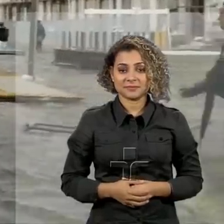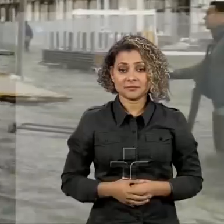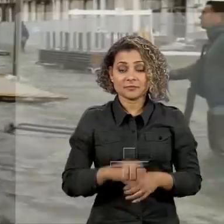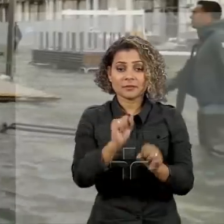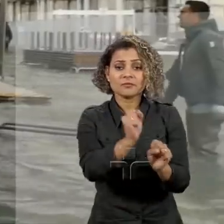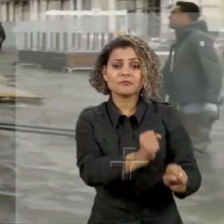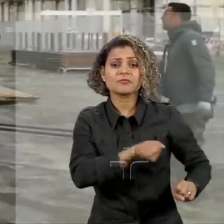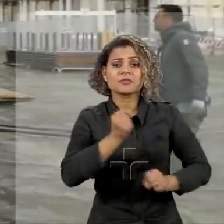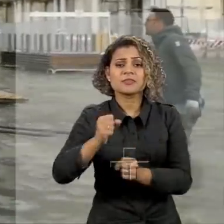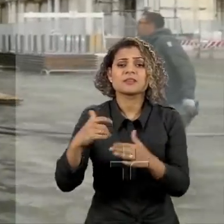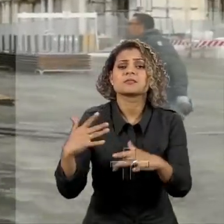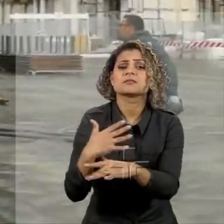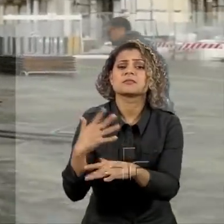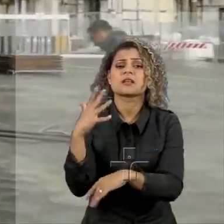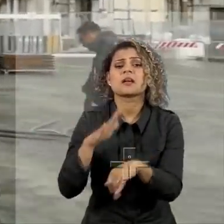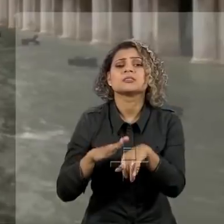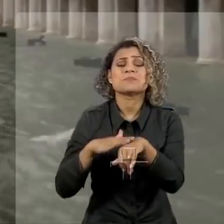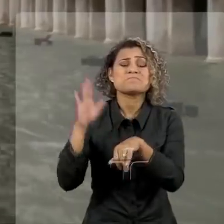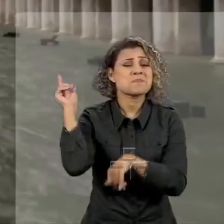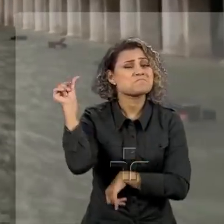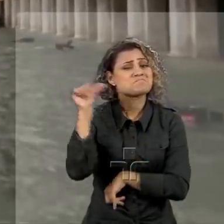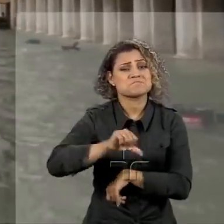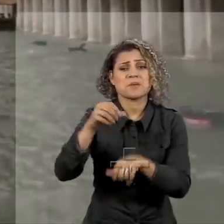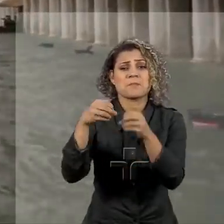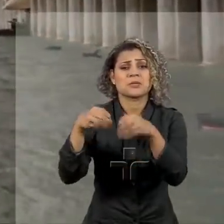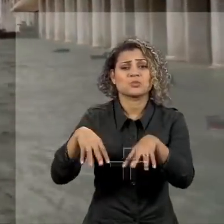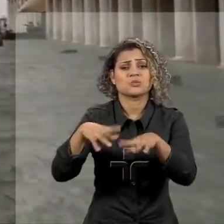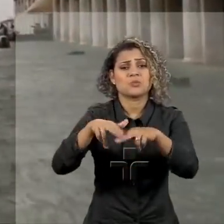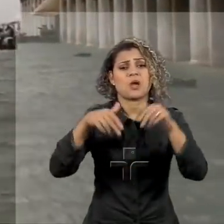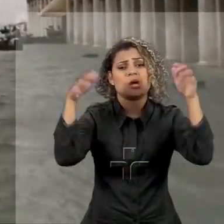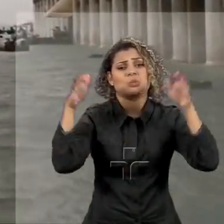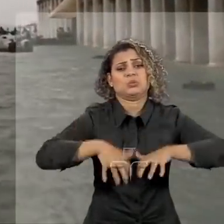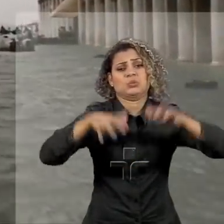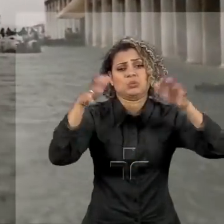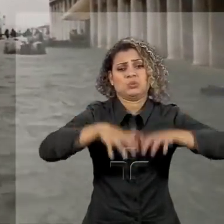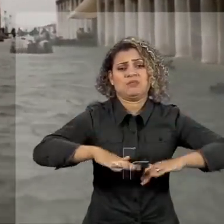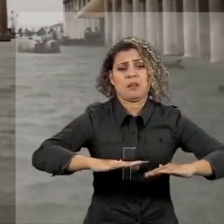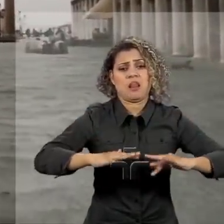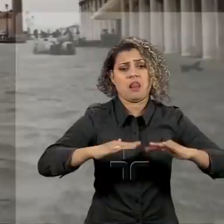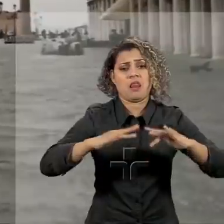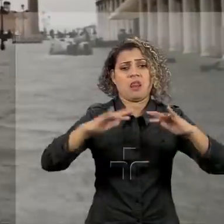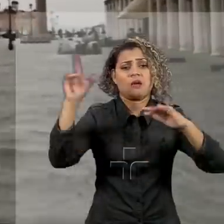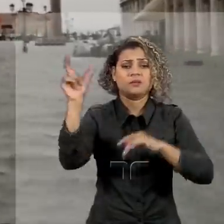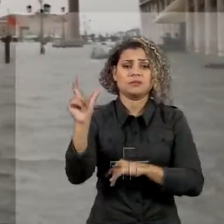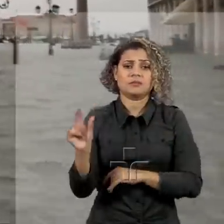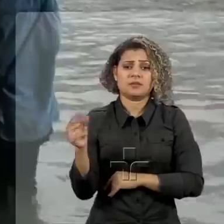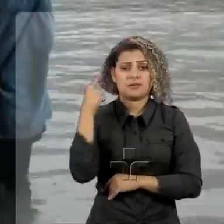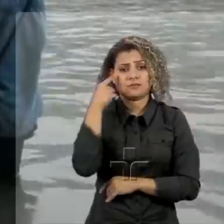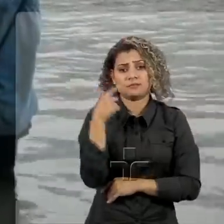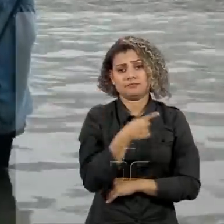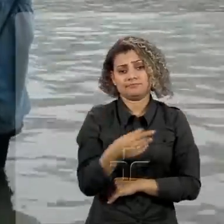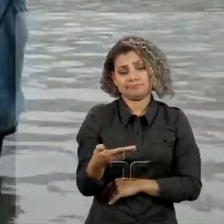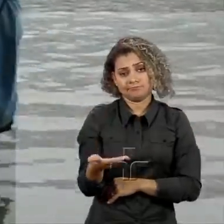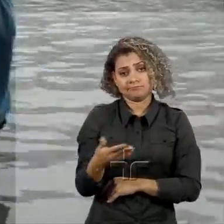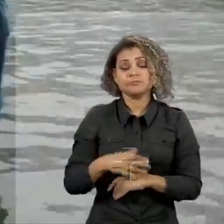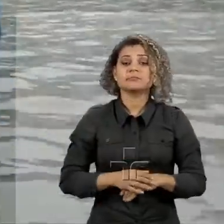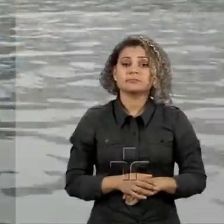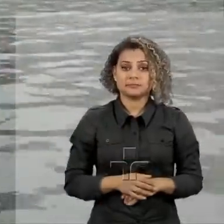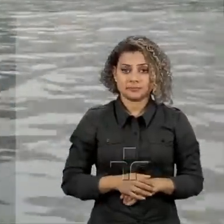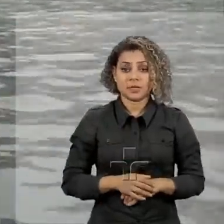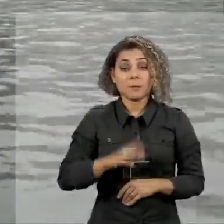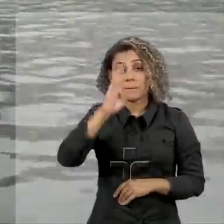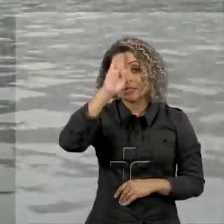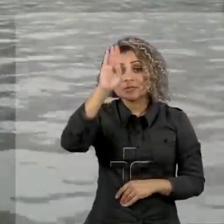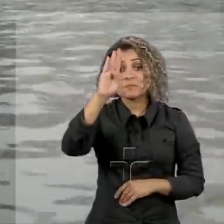Veneza é uma das cidades mais afetadas pelas fortes chuvas que atingem a Itália nesta semana. Um dos principais